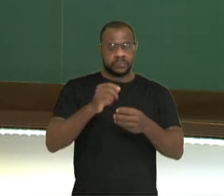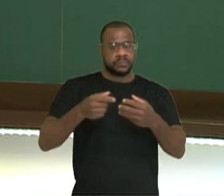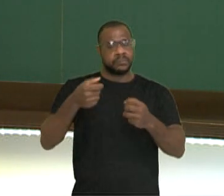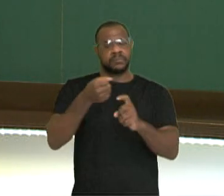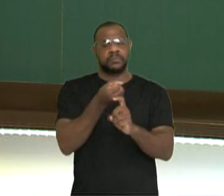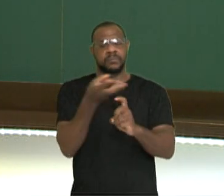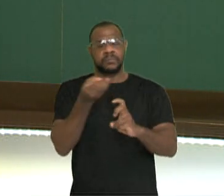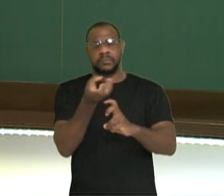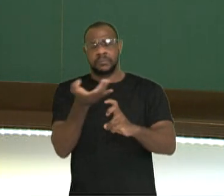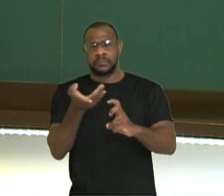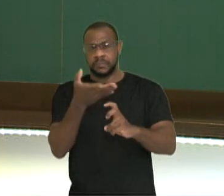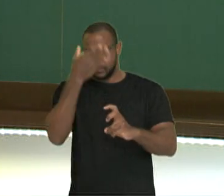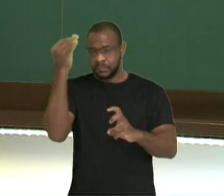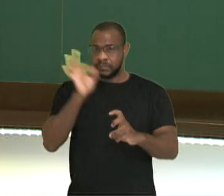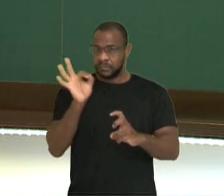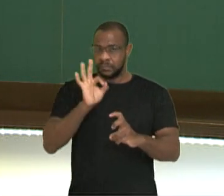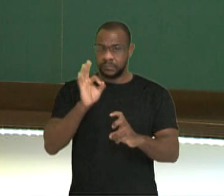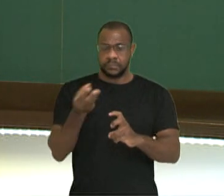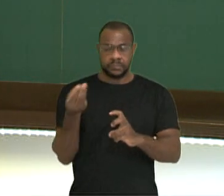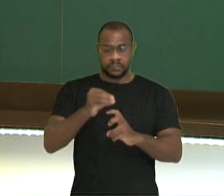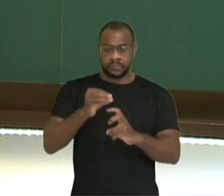para você não esquecer.